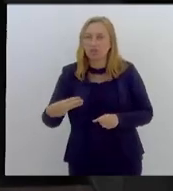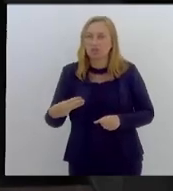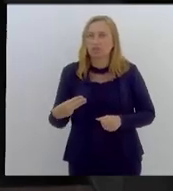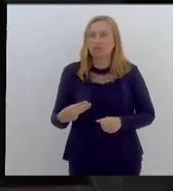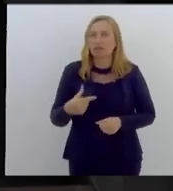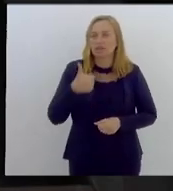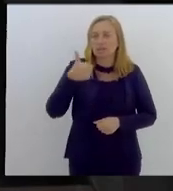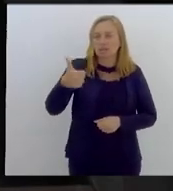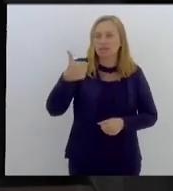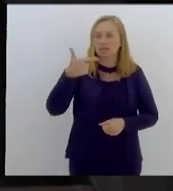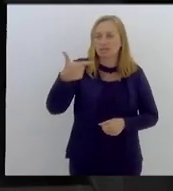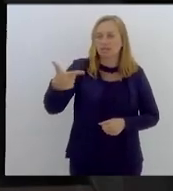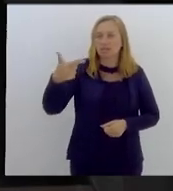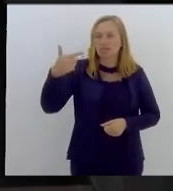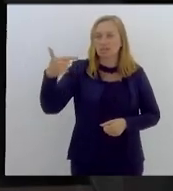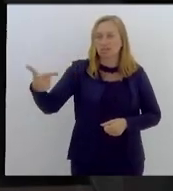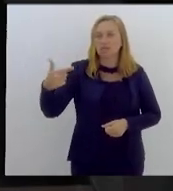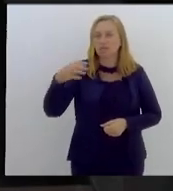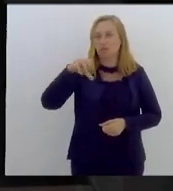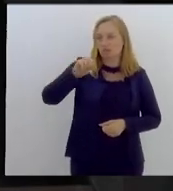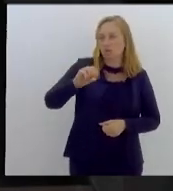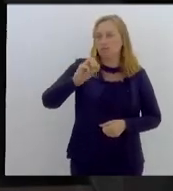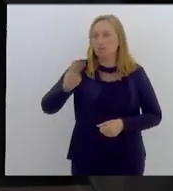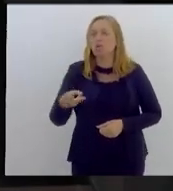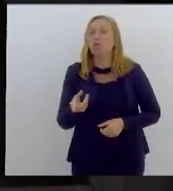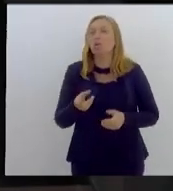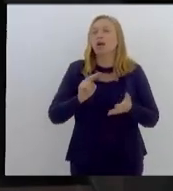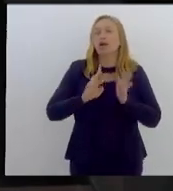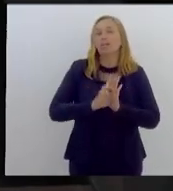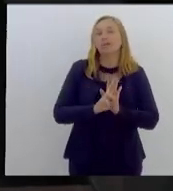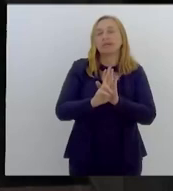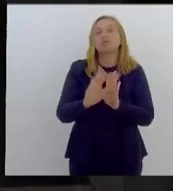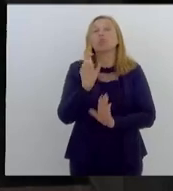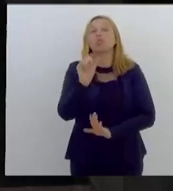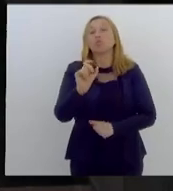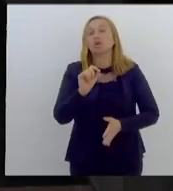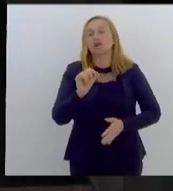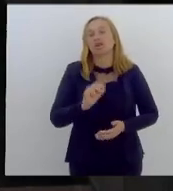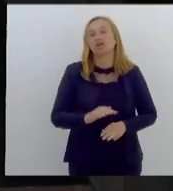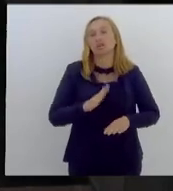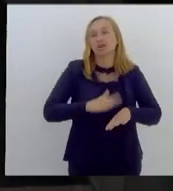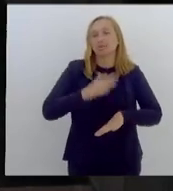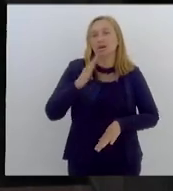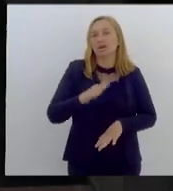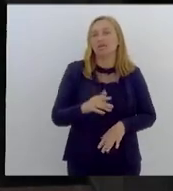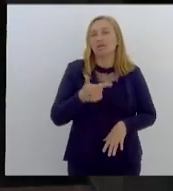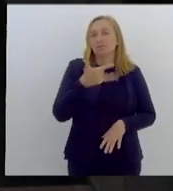122,9 milhões. Que isso representa? Um aumento em